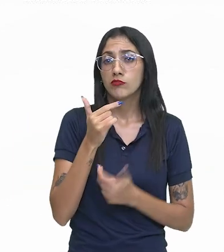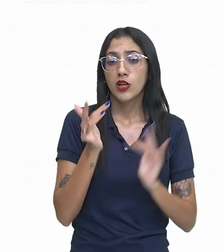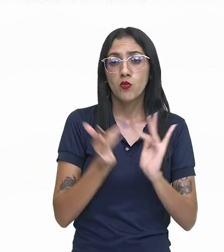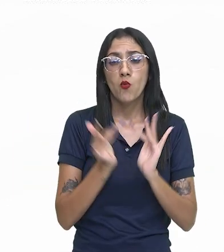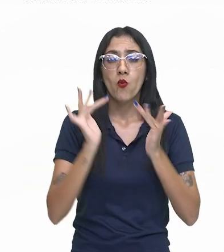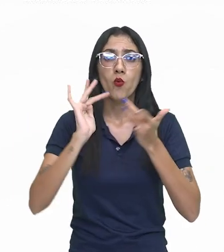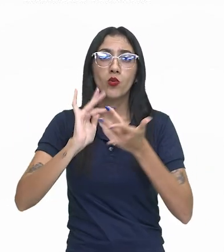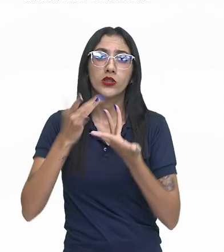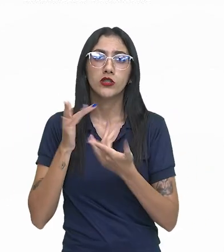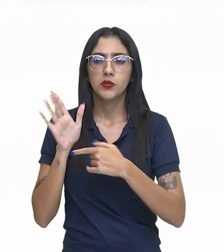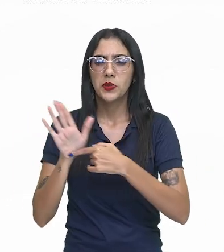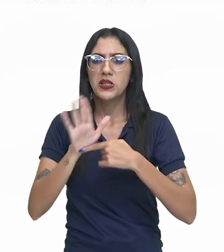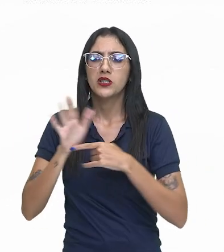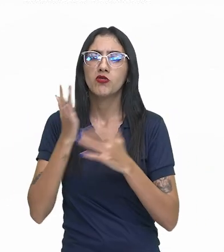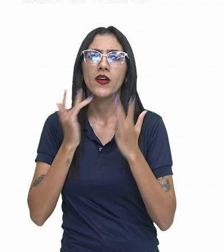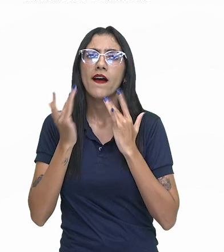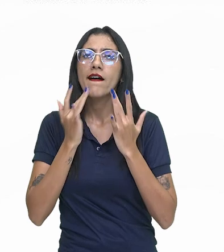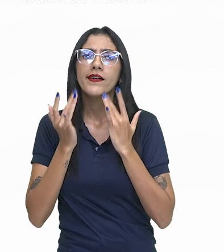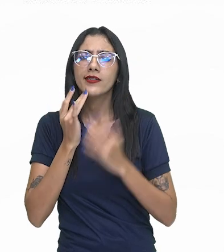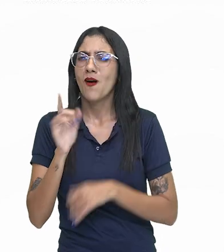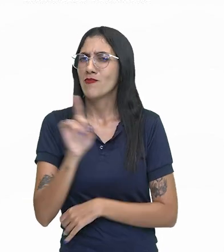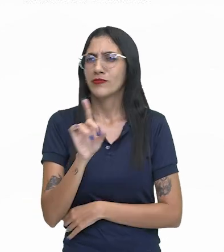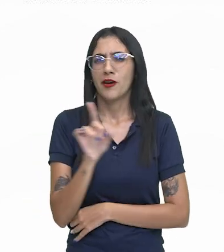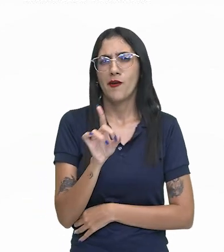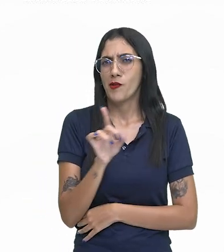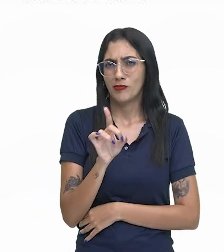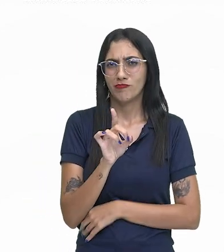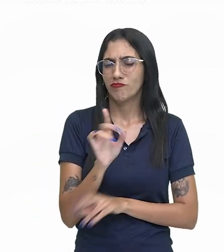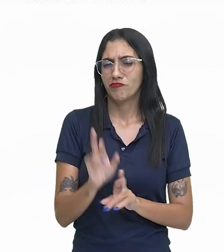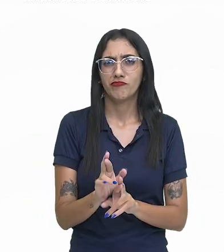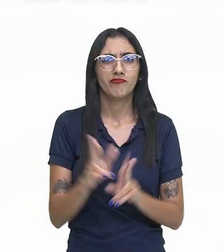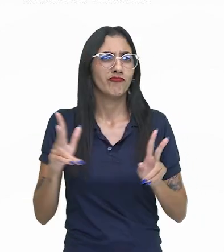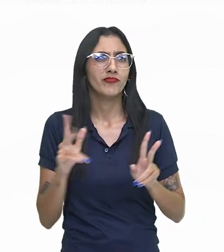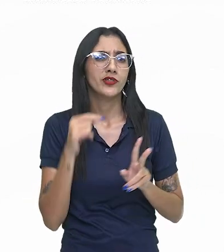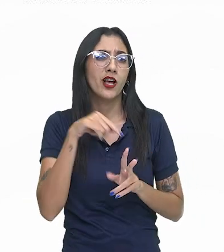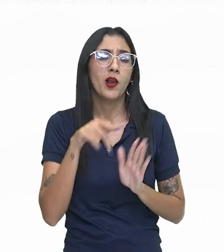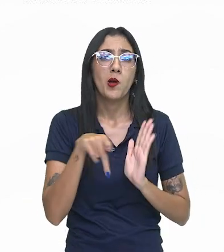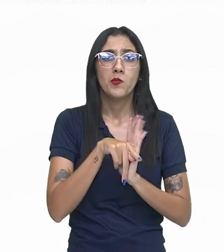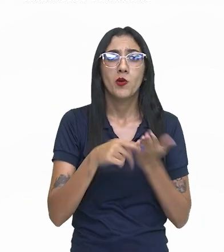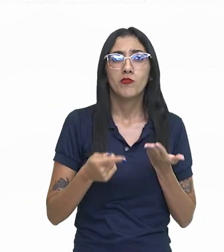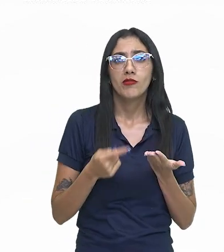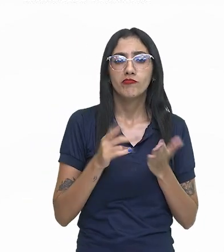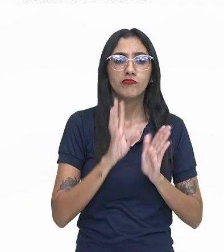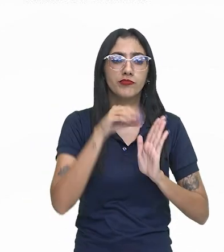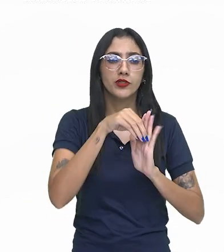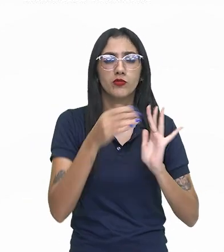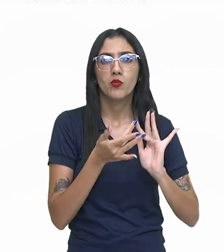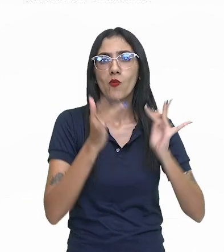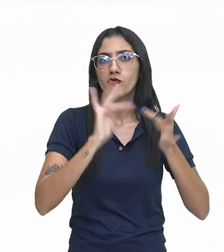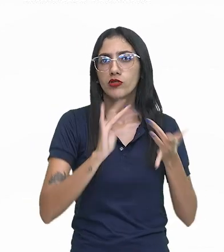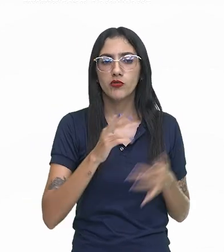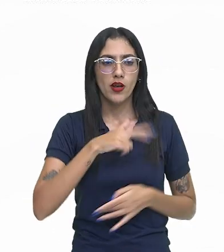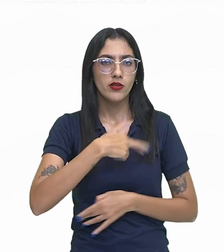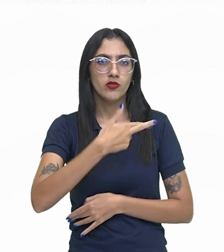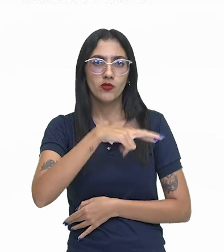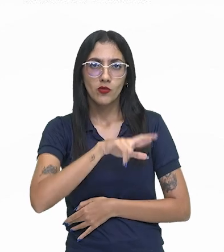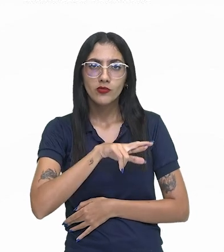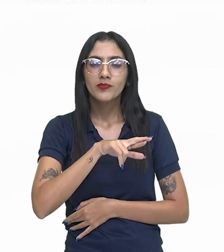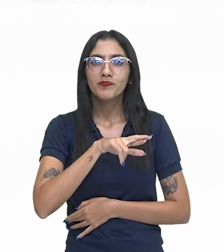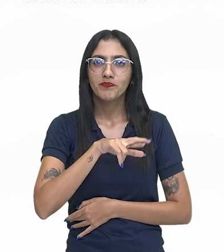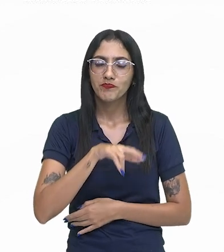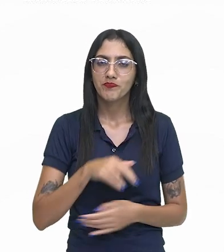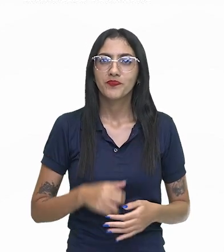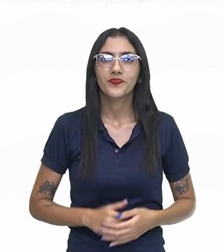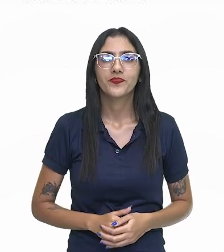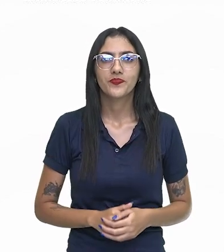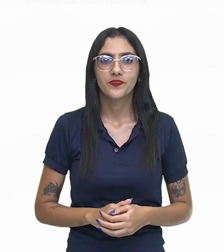caráter cênico, né, de apresentação para um teatro, num espetáculo, não. Ela acontece dentro de um ritual. Então, uma